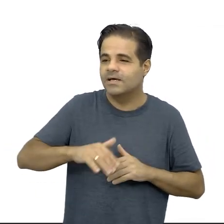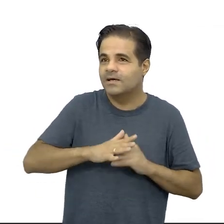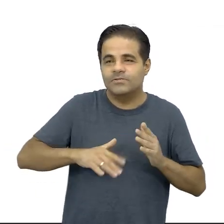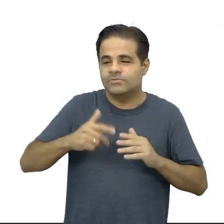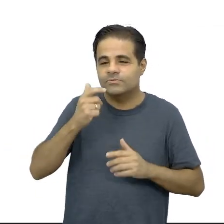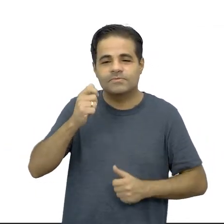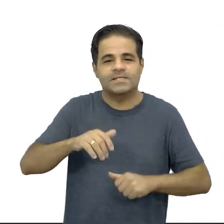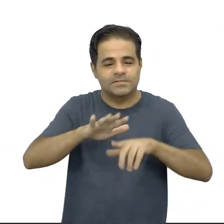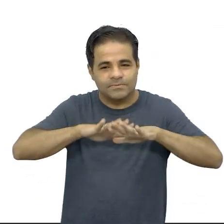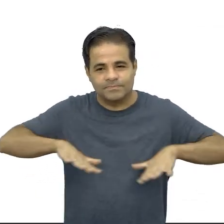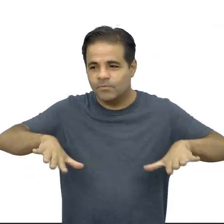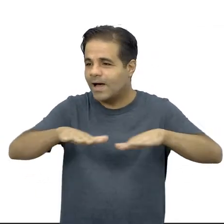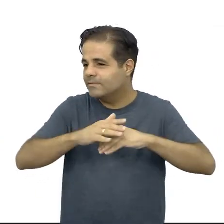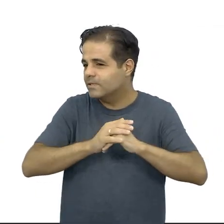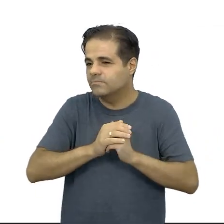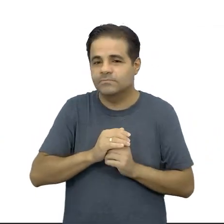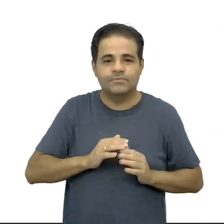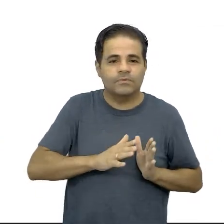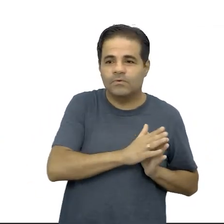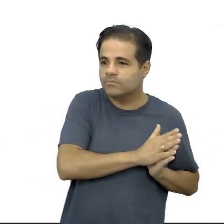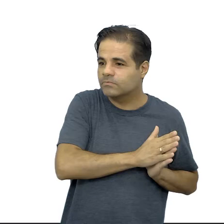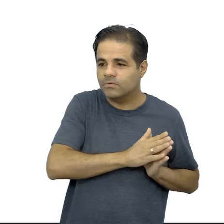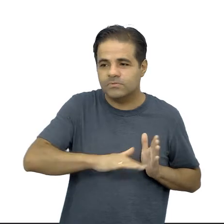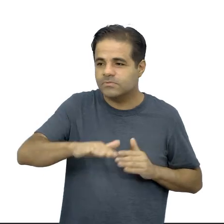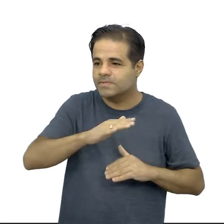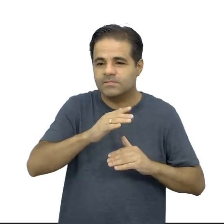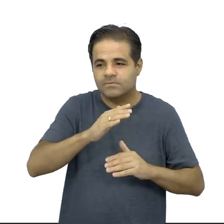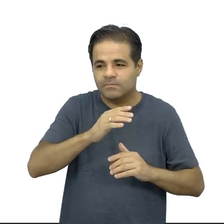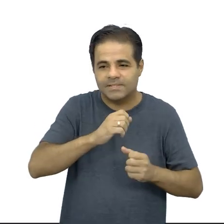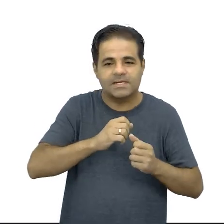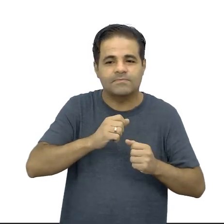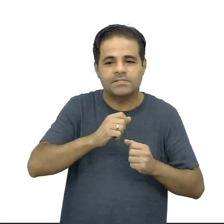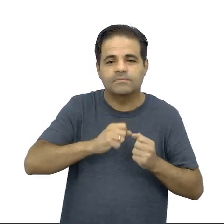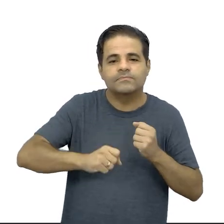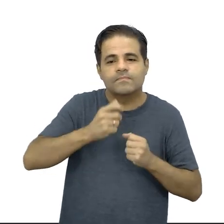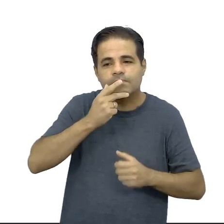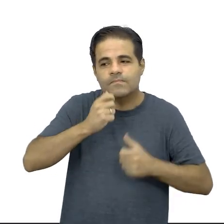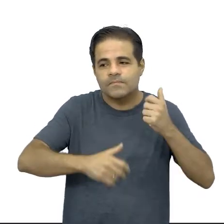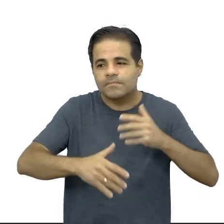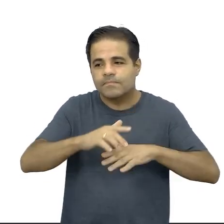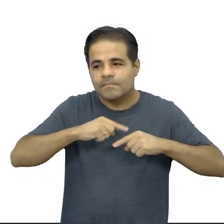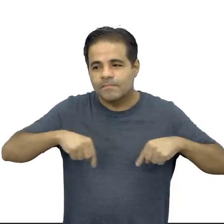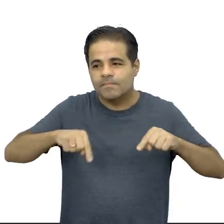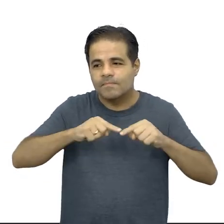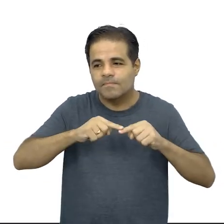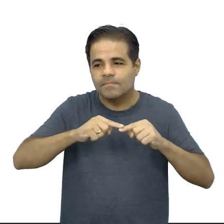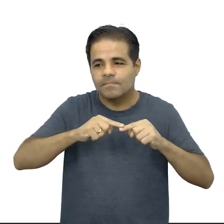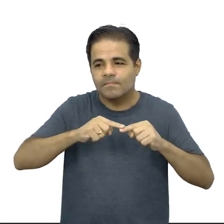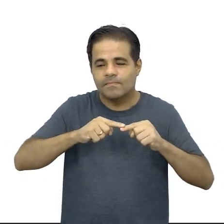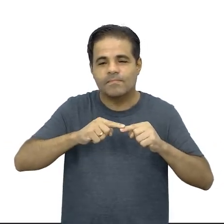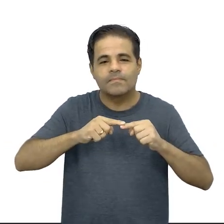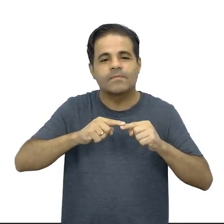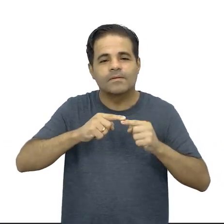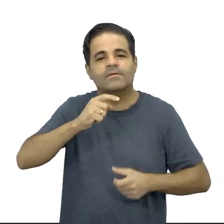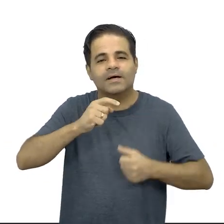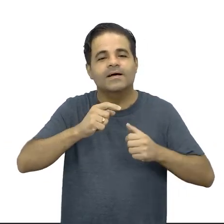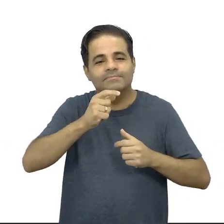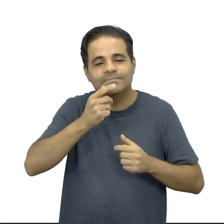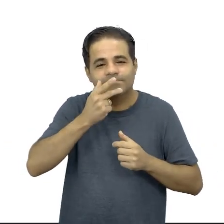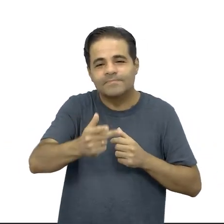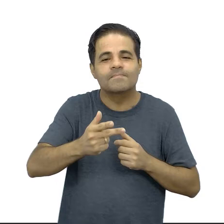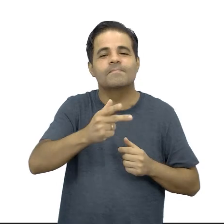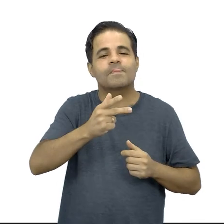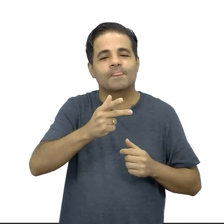de pré-requisitos. E aí, né, juntando todas essas habilidades, nós temos, né, criada a matriz